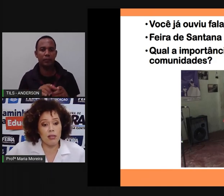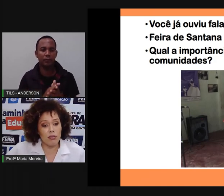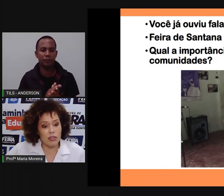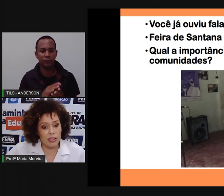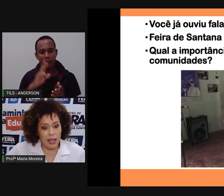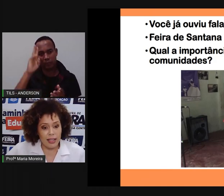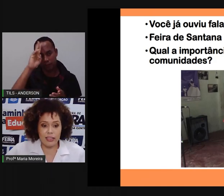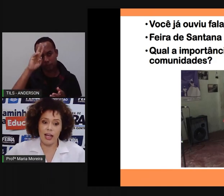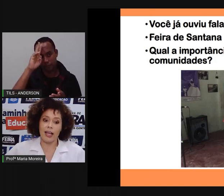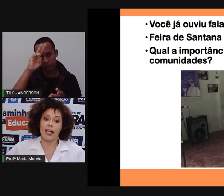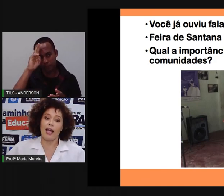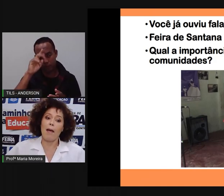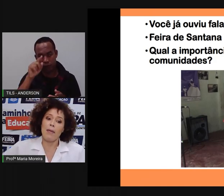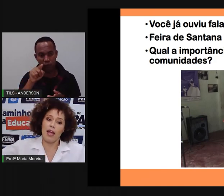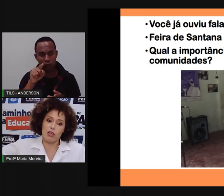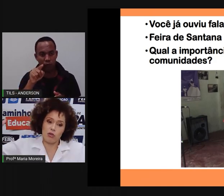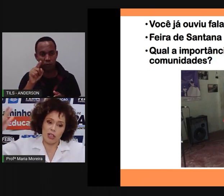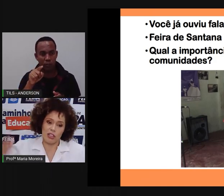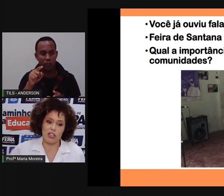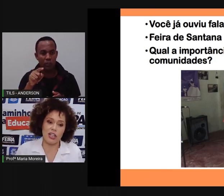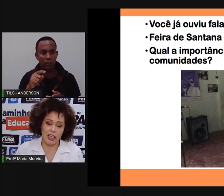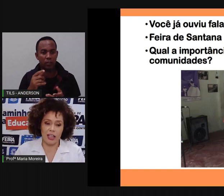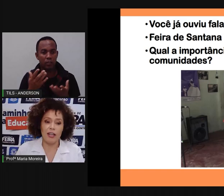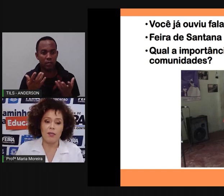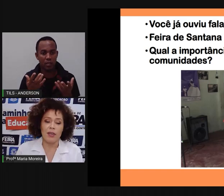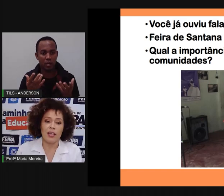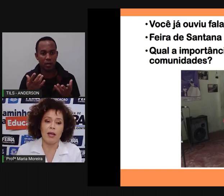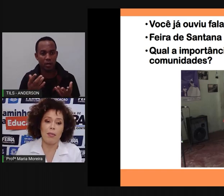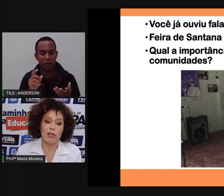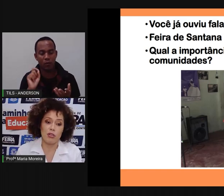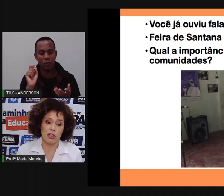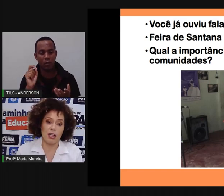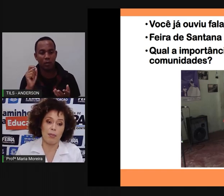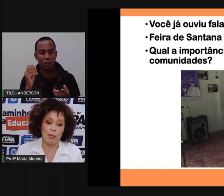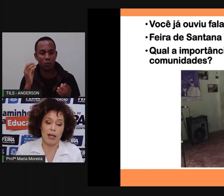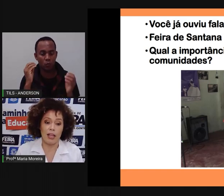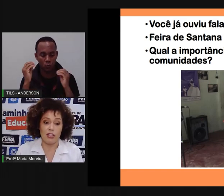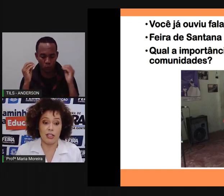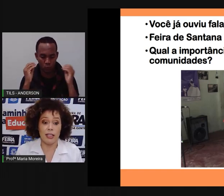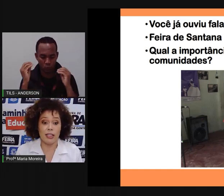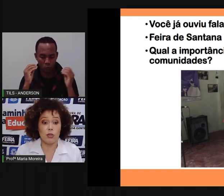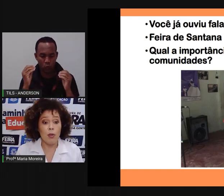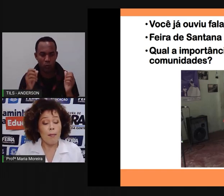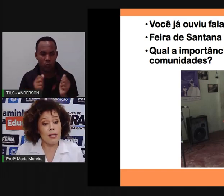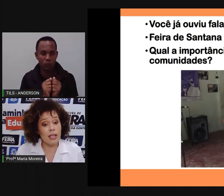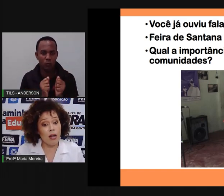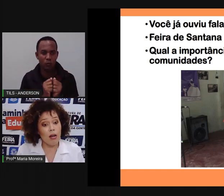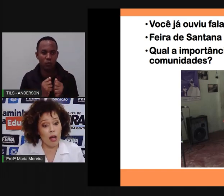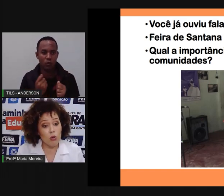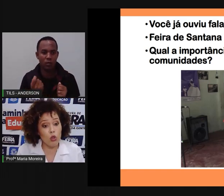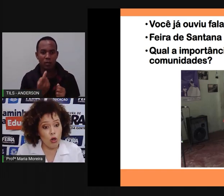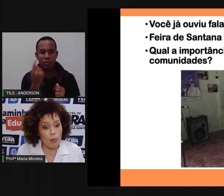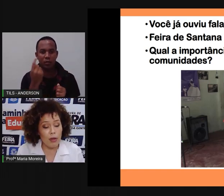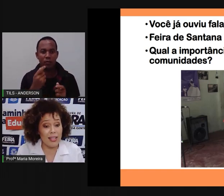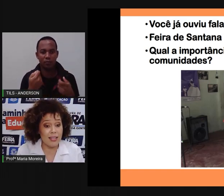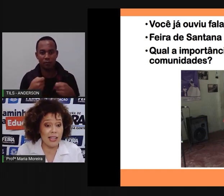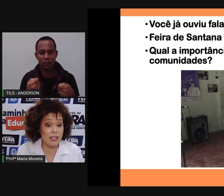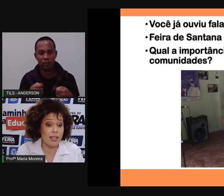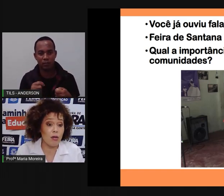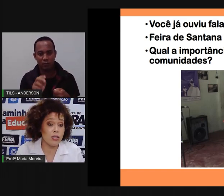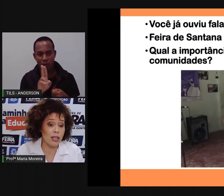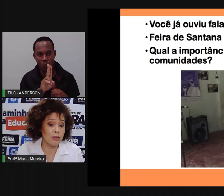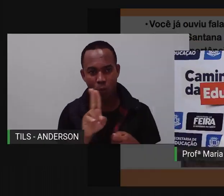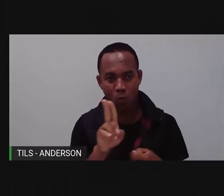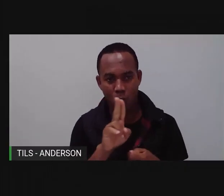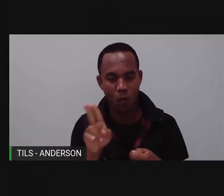E lembrando a vocês, quem quer beijo da gente aqui, beijo da Maria e de Anderson, precisa colocar o nome, porque às vezes,